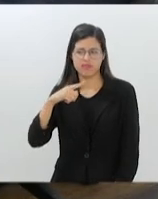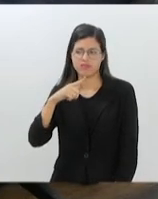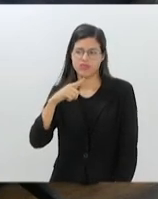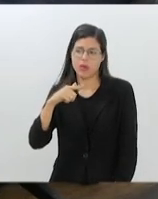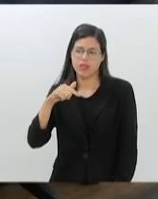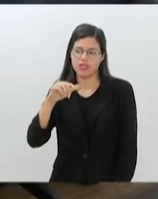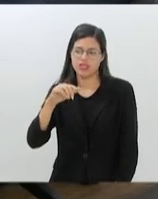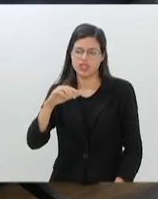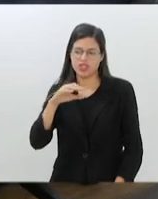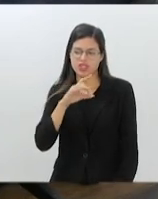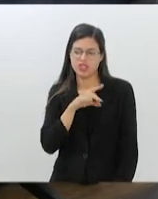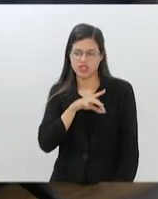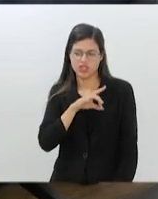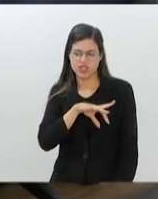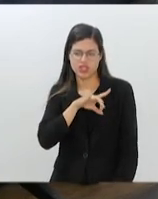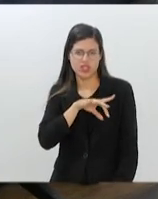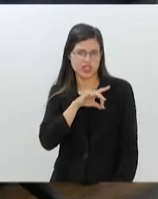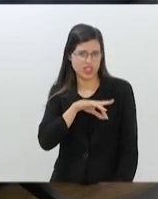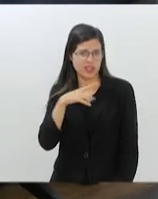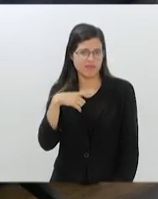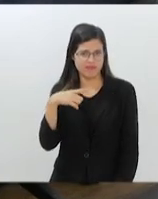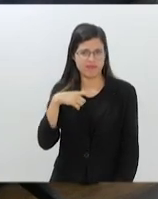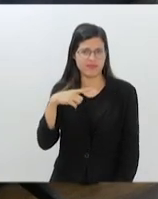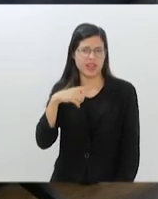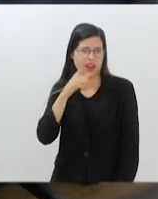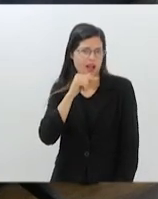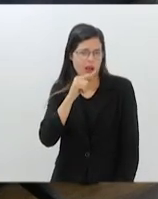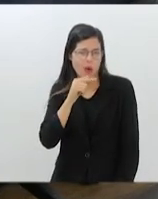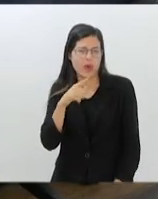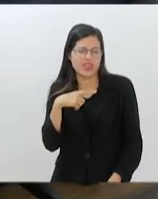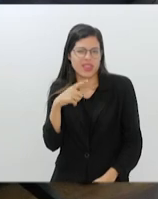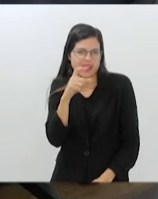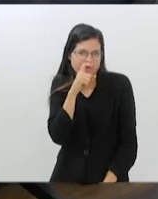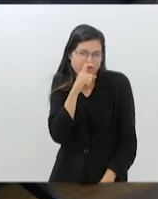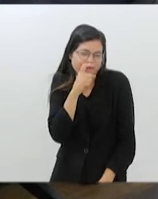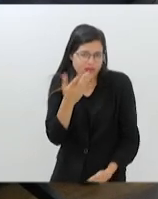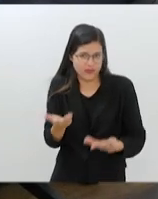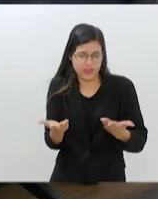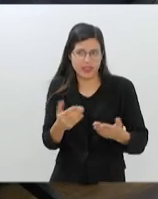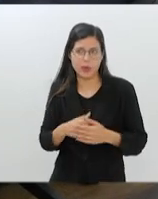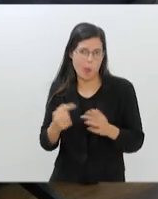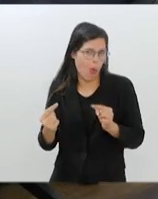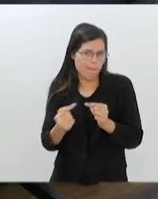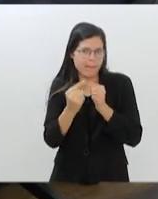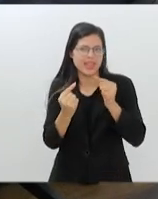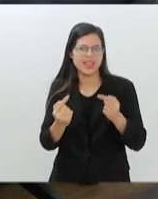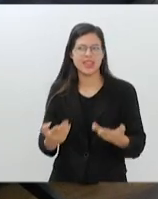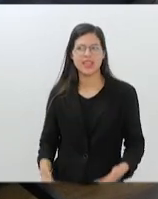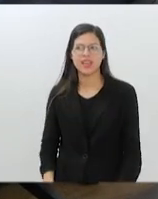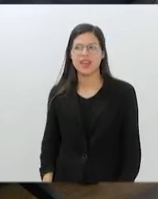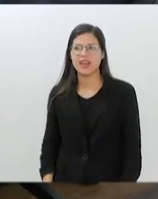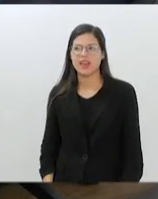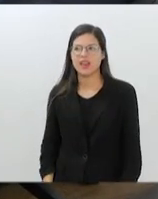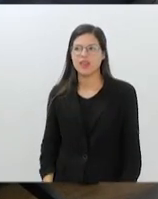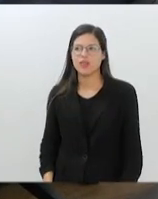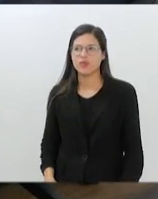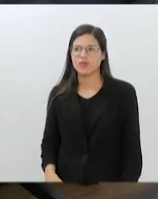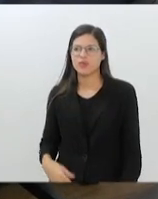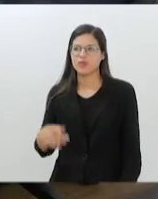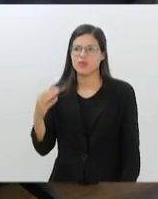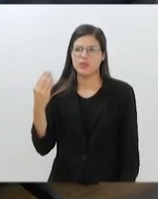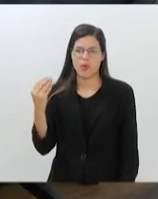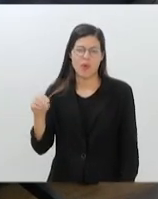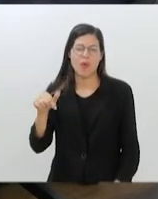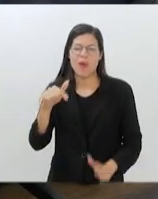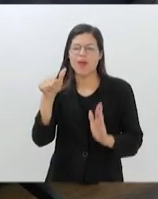Deputado amorinho ch gostando da ideia vou vou botar vossa excelência na lista do balum para ser convidado eu